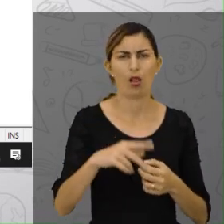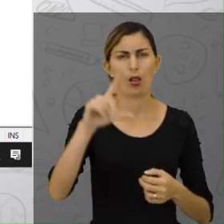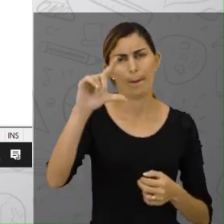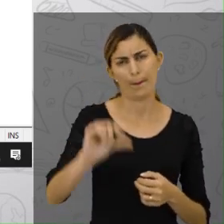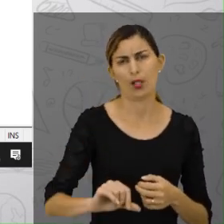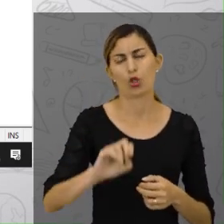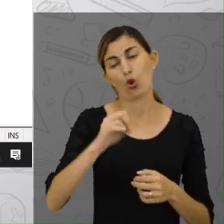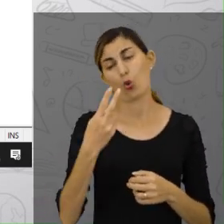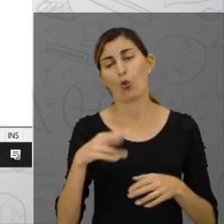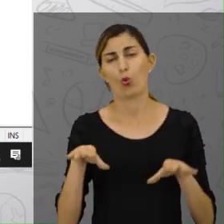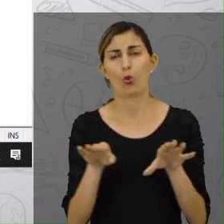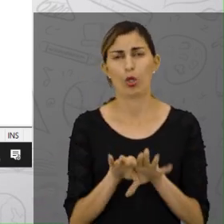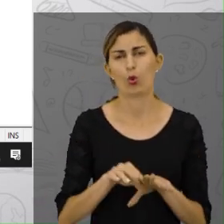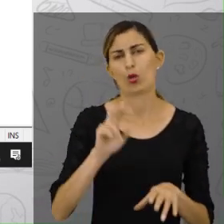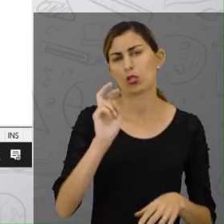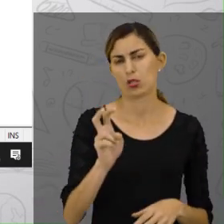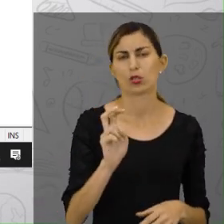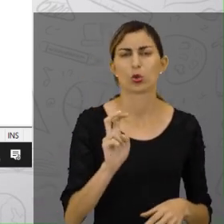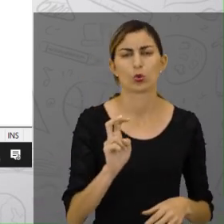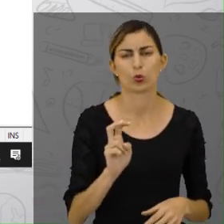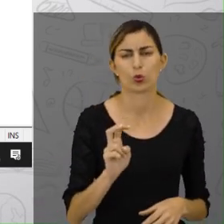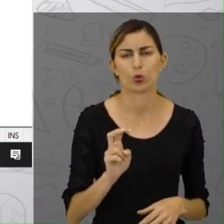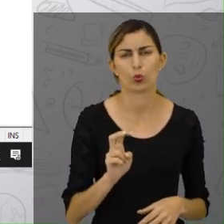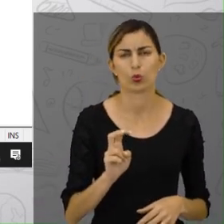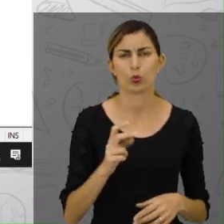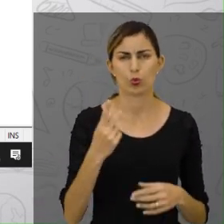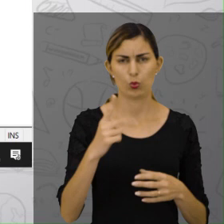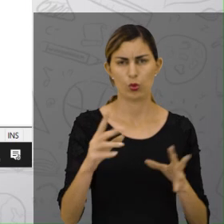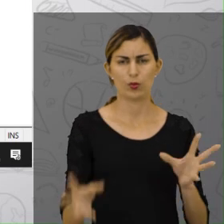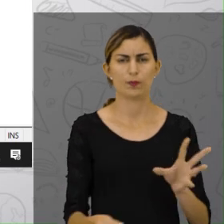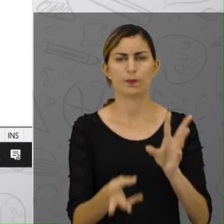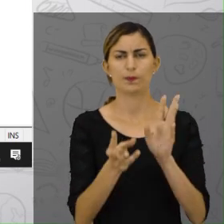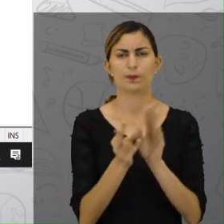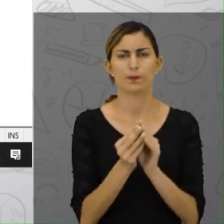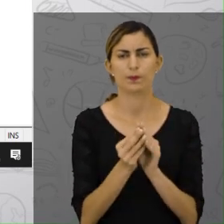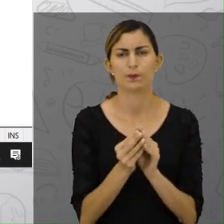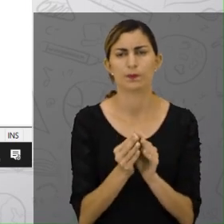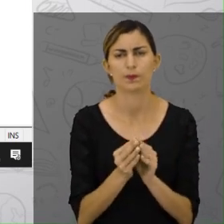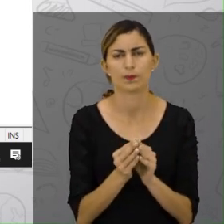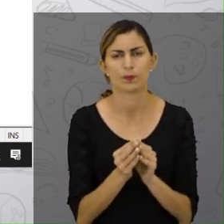ela for menor ou igual a 5 e a incrementamos.